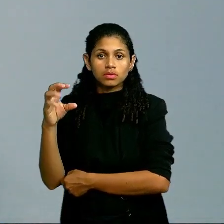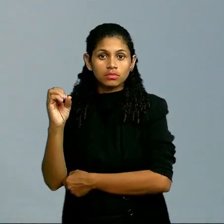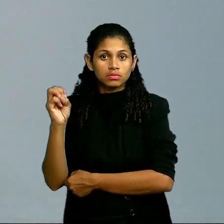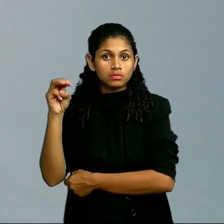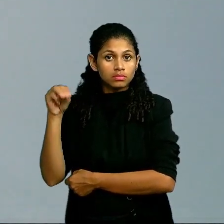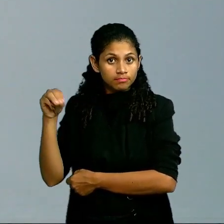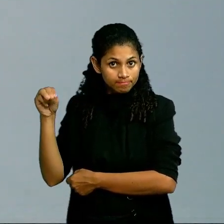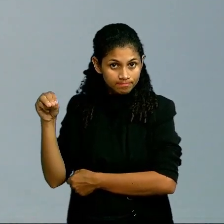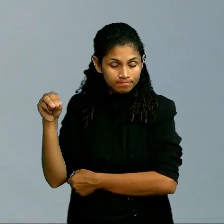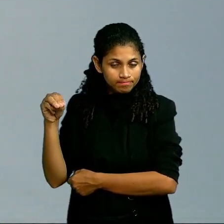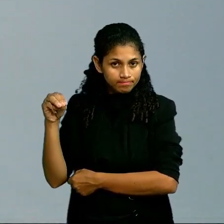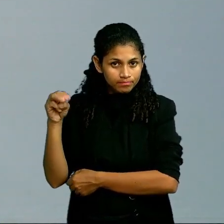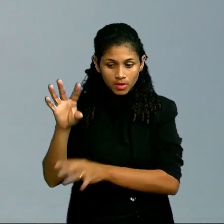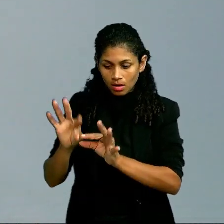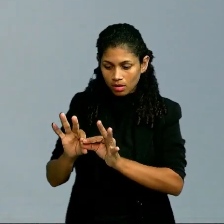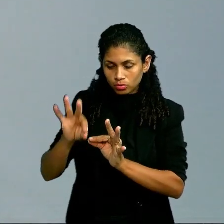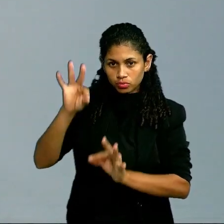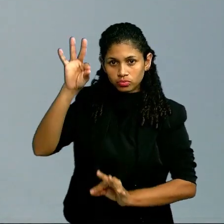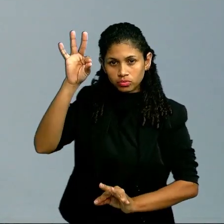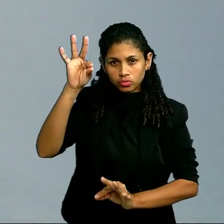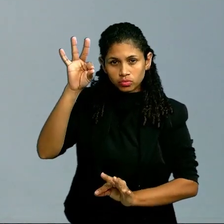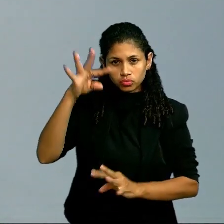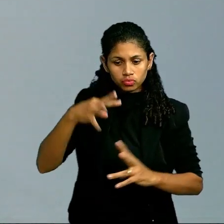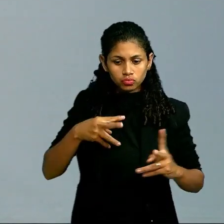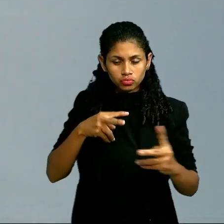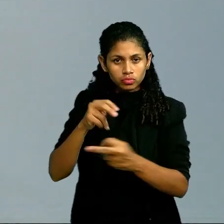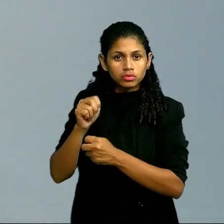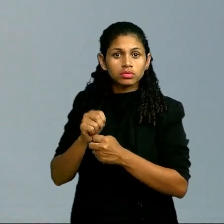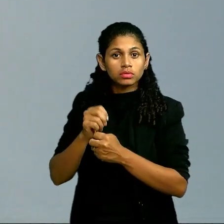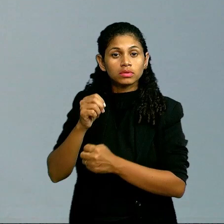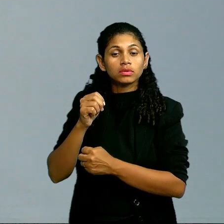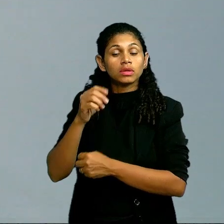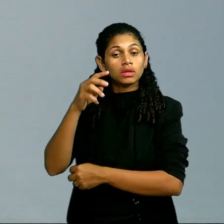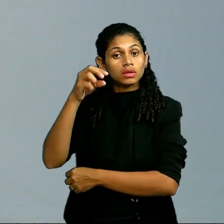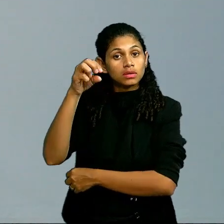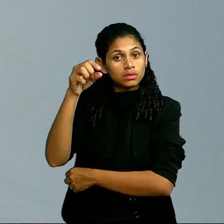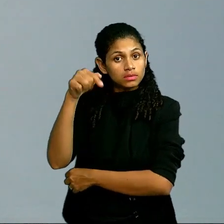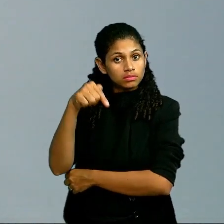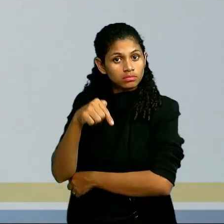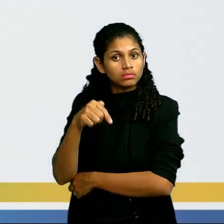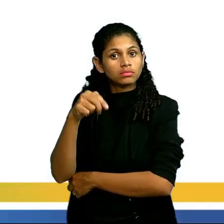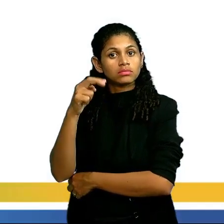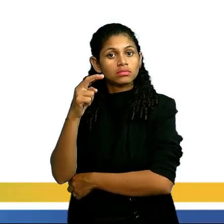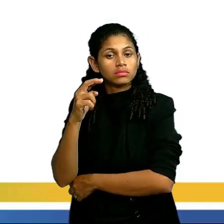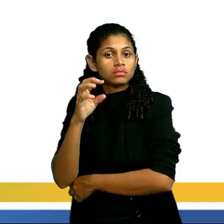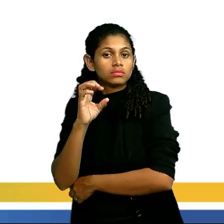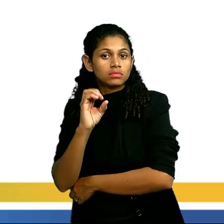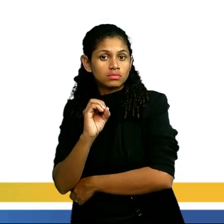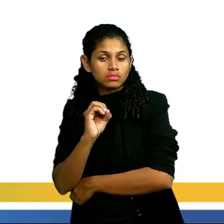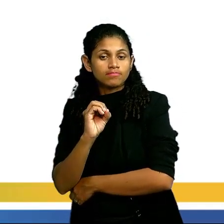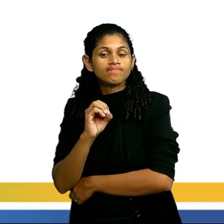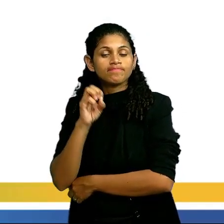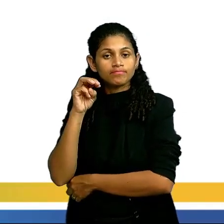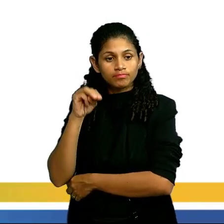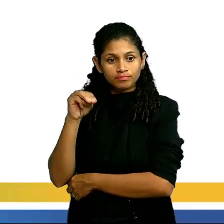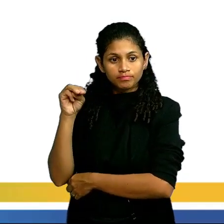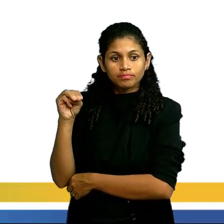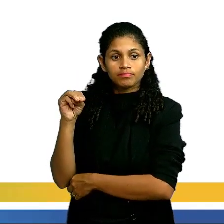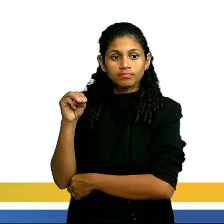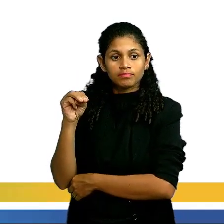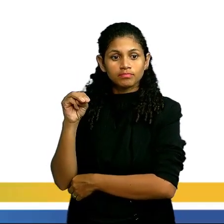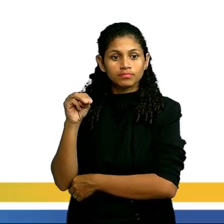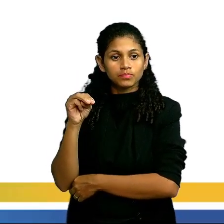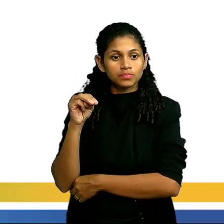total, que a gente pôde ver na poltrona, foi de 750 milímetros. Foi o que está lá na frente,